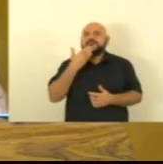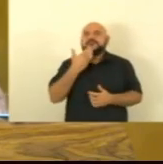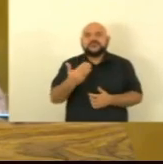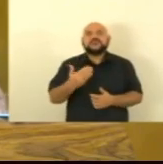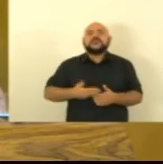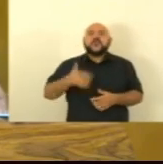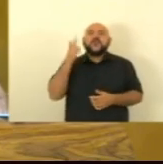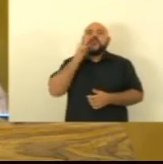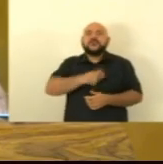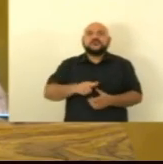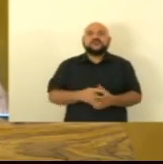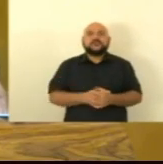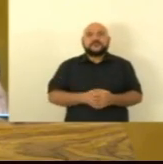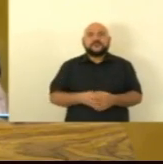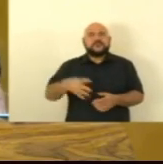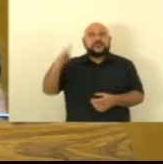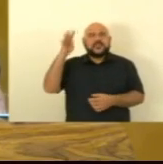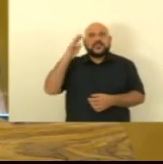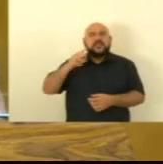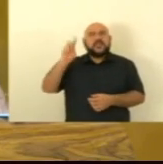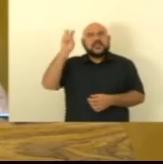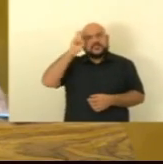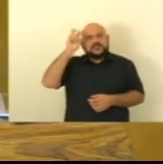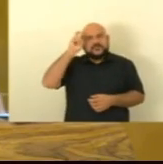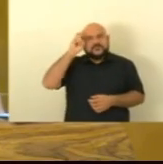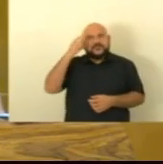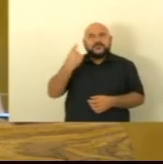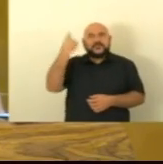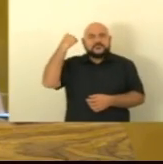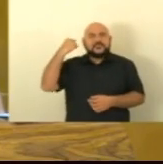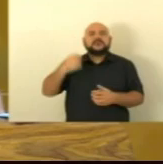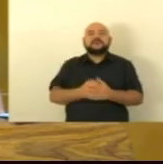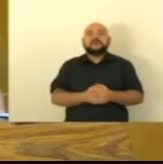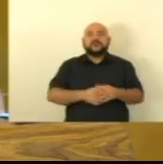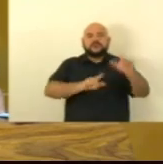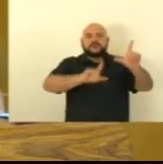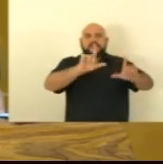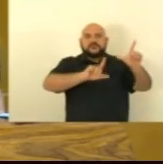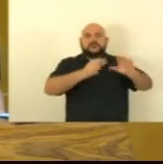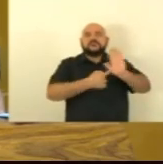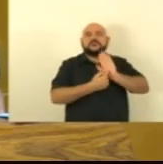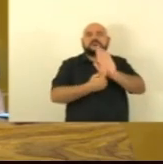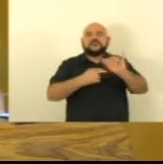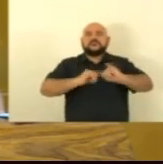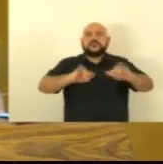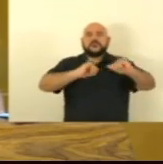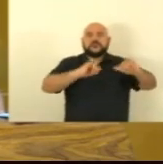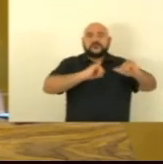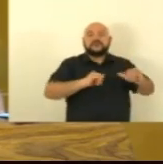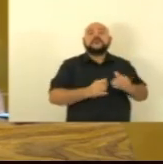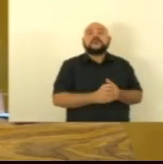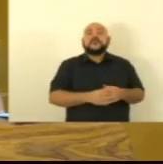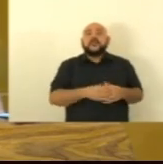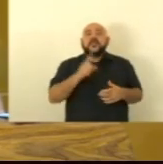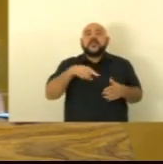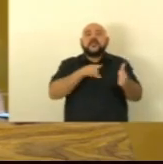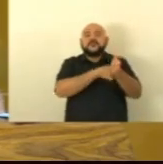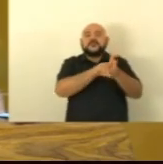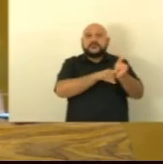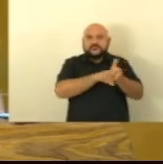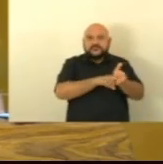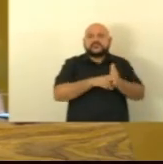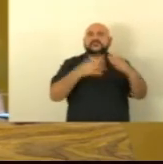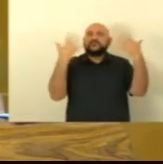20, foi divulgado pela imprensa local um estudo técnico elaborado pelo Tribunal de Contas do Estado, meus